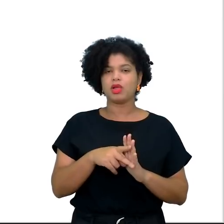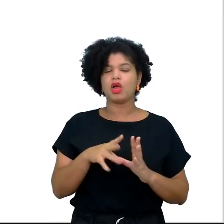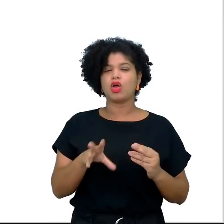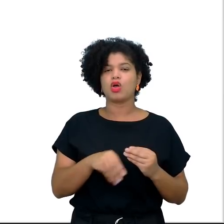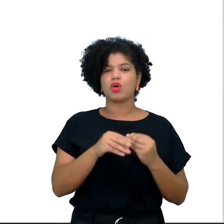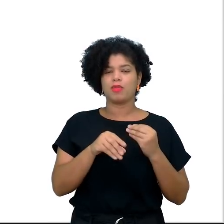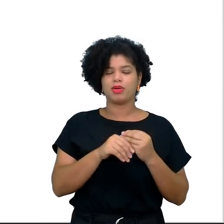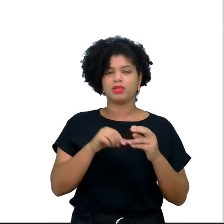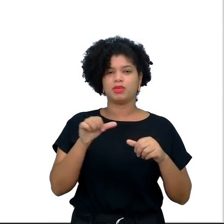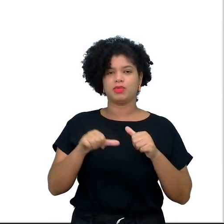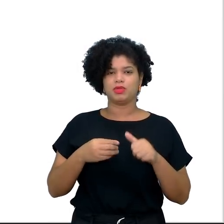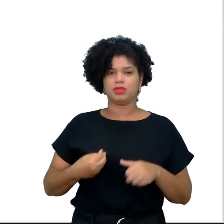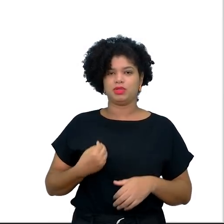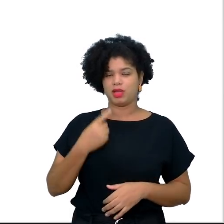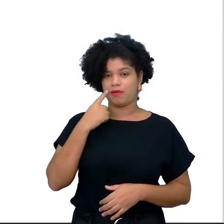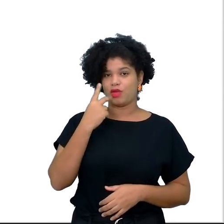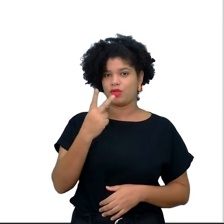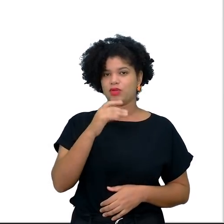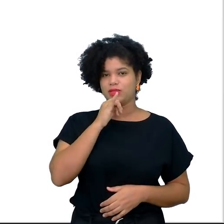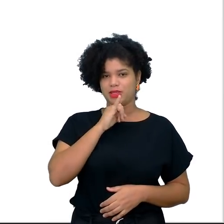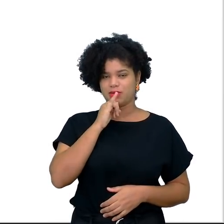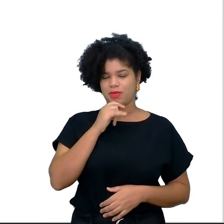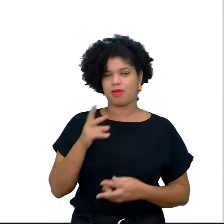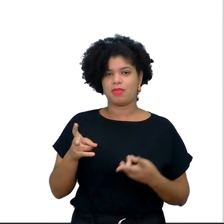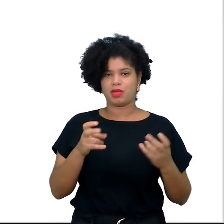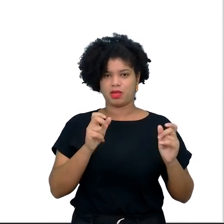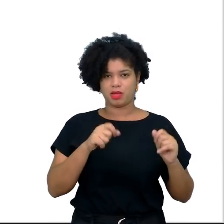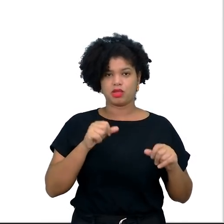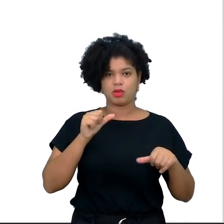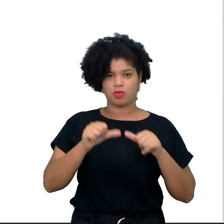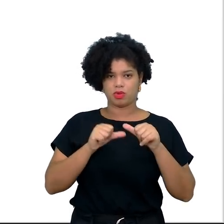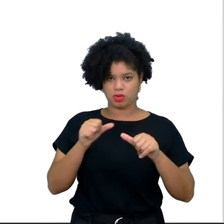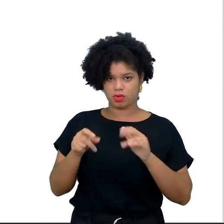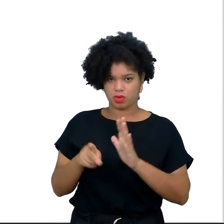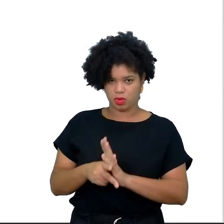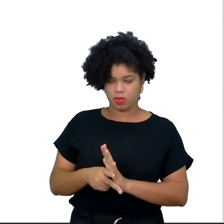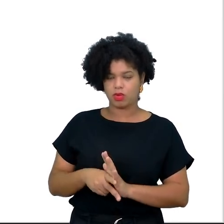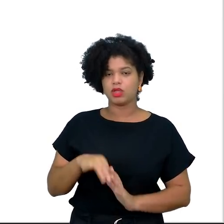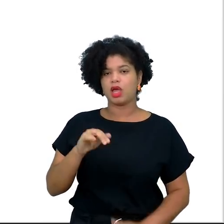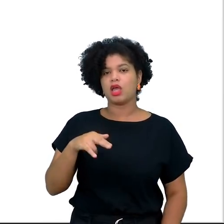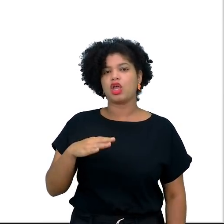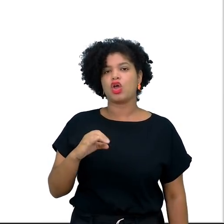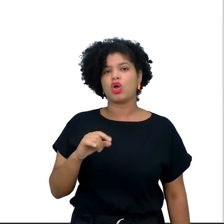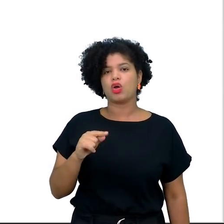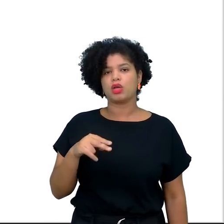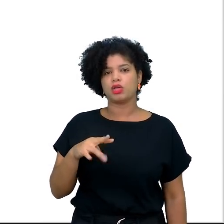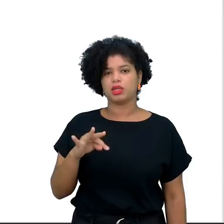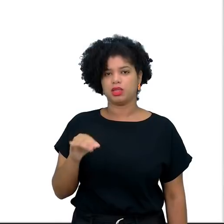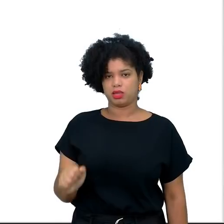das transformações. Então, vejamos dois exemplos para observarmos a mudança do lugar da incógnita.